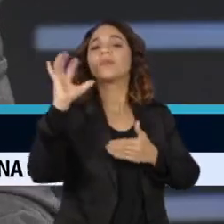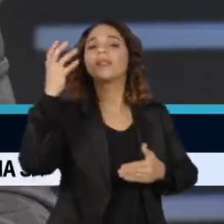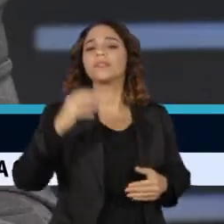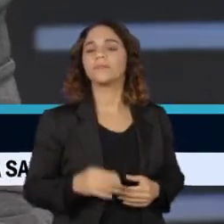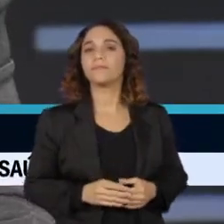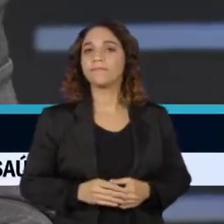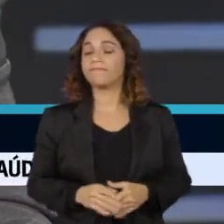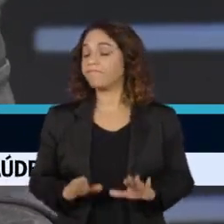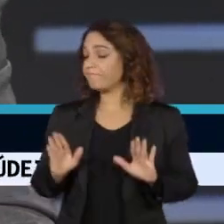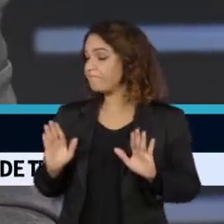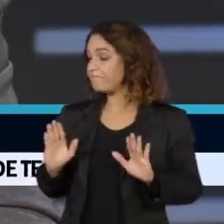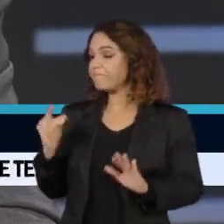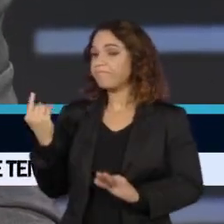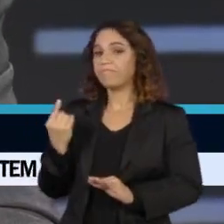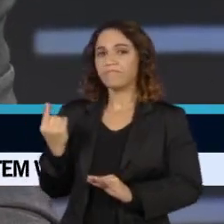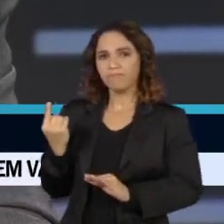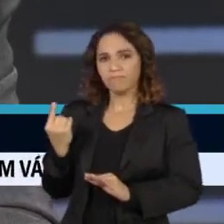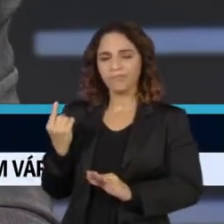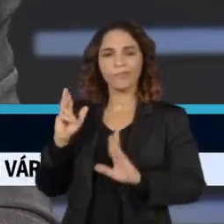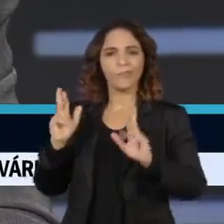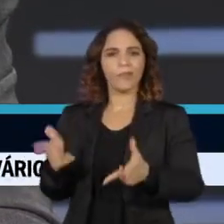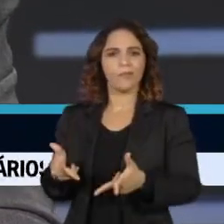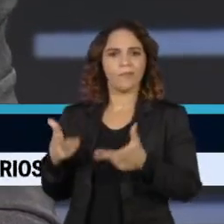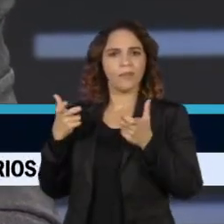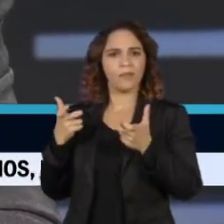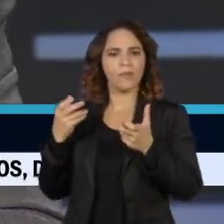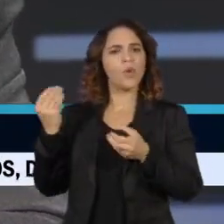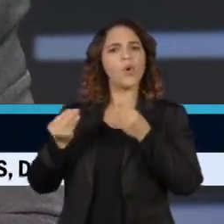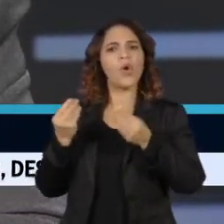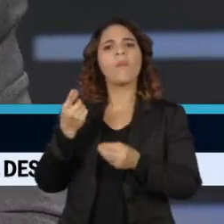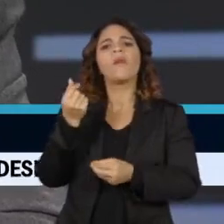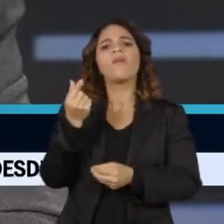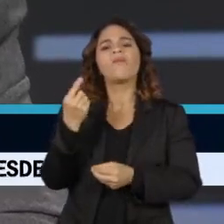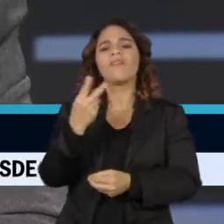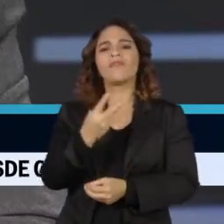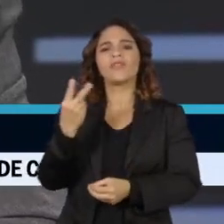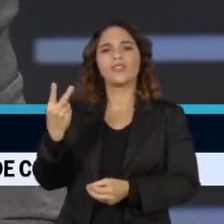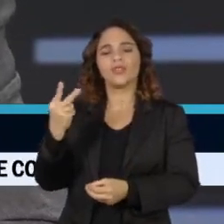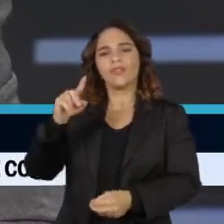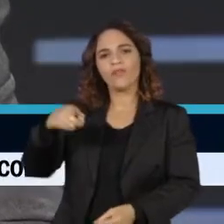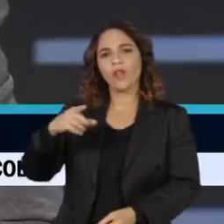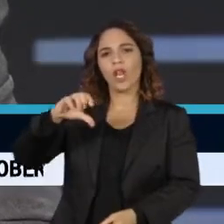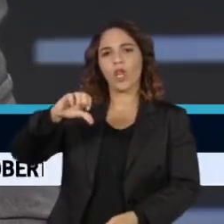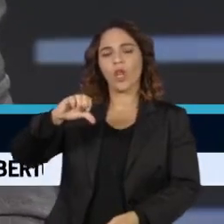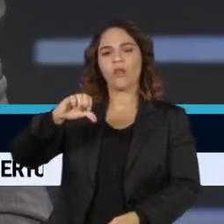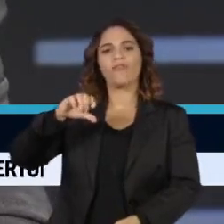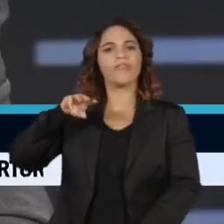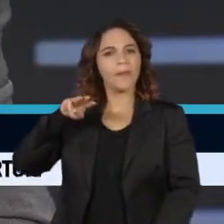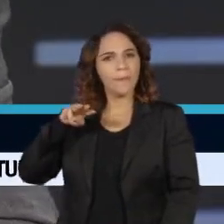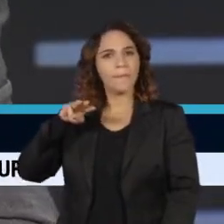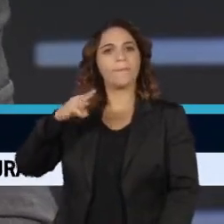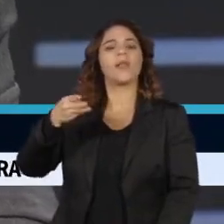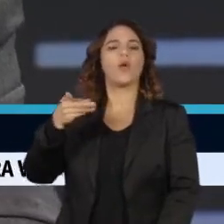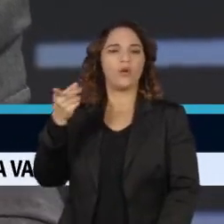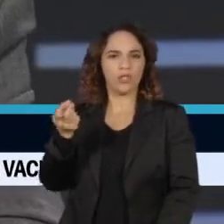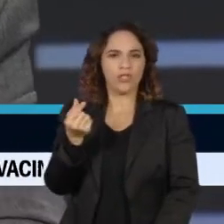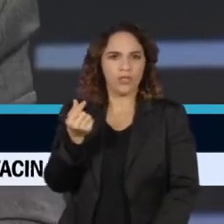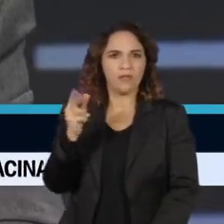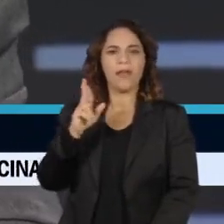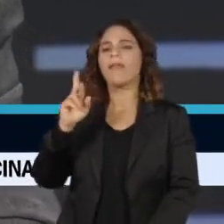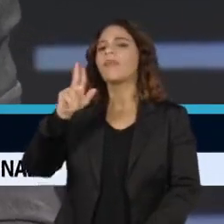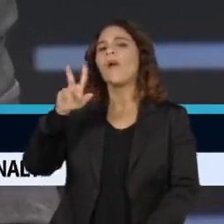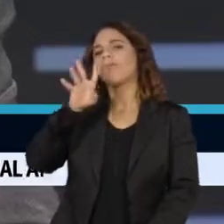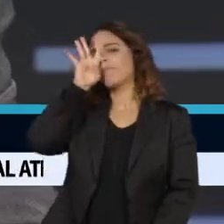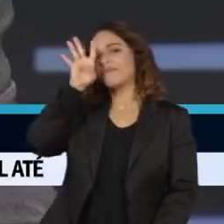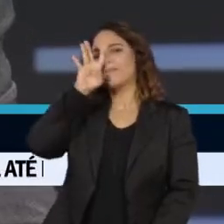Bem, primeiro foi identificado como é que chegou esse valor de 22,9 milhões de reais. Portanto, não é um chute, como disse